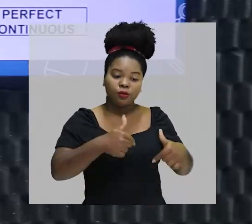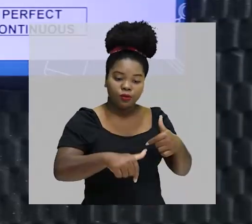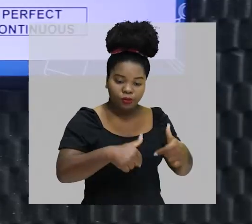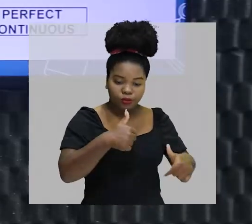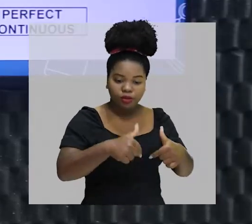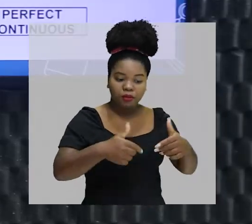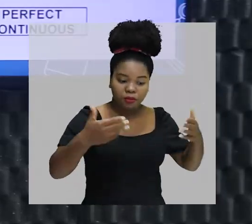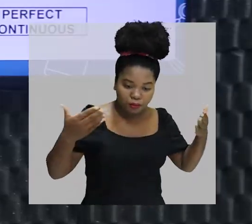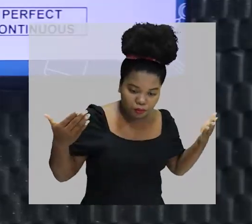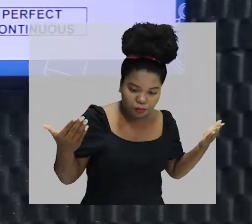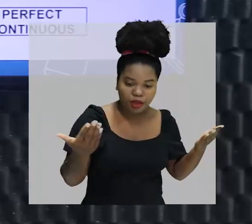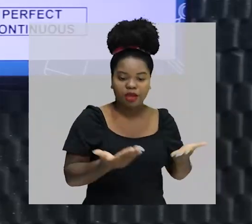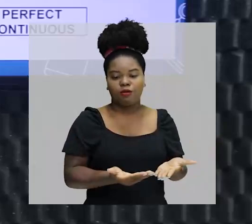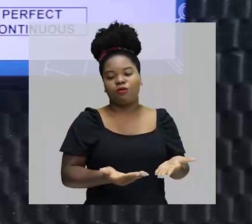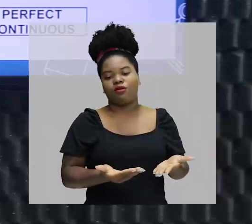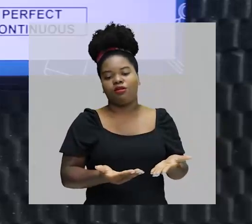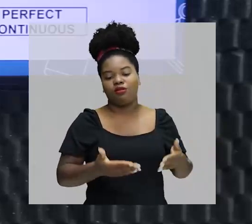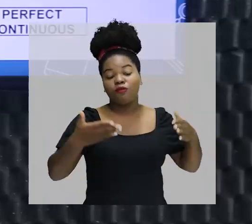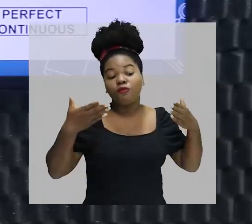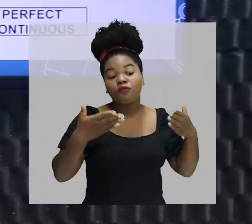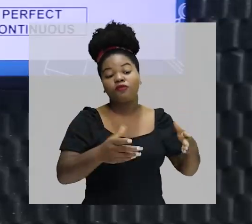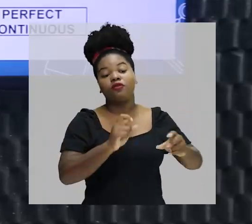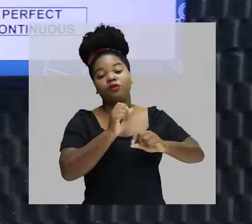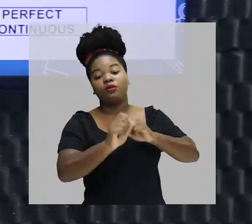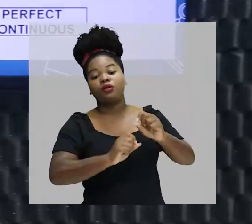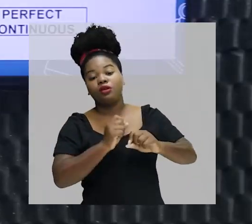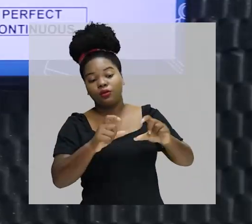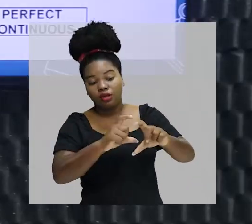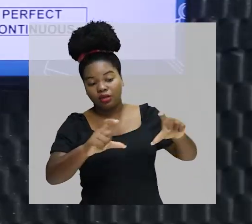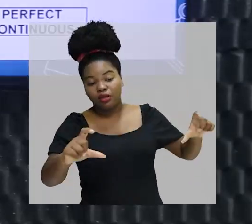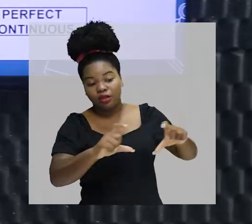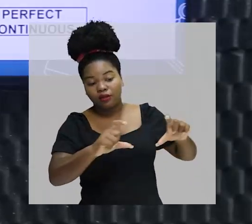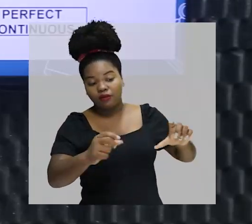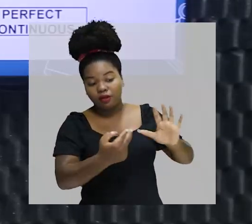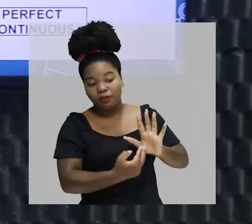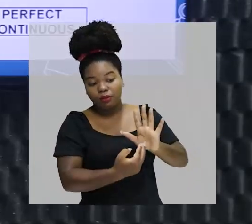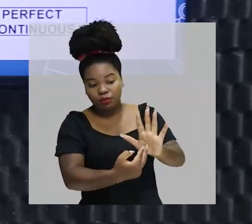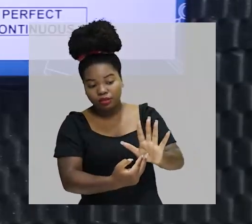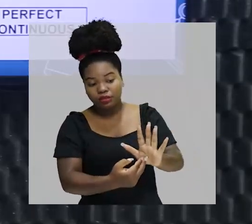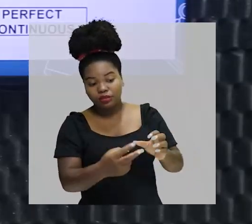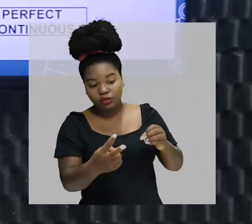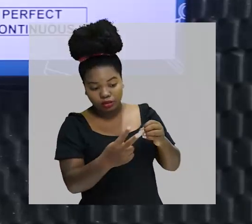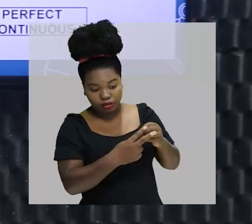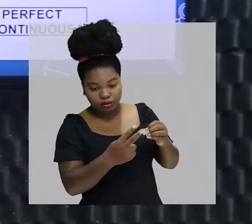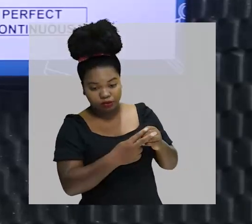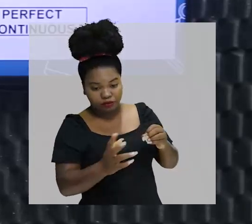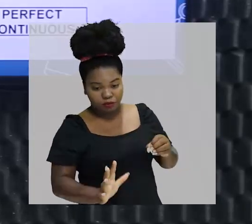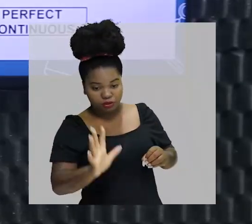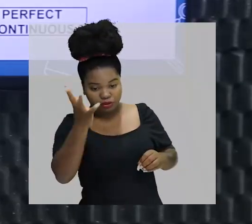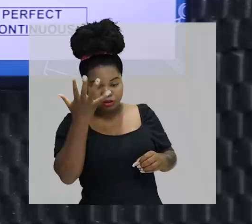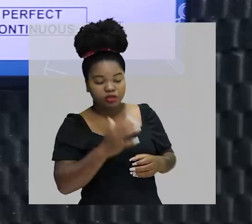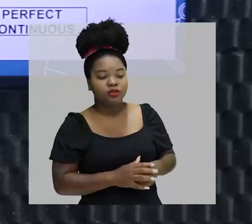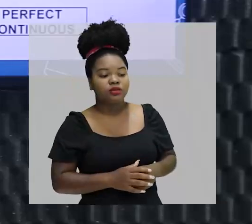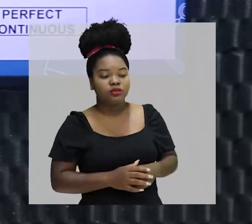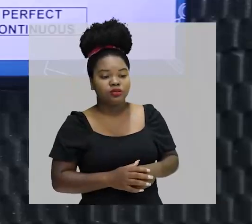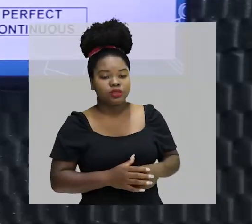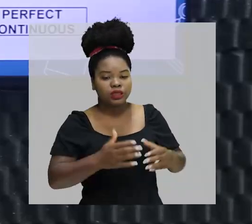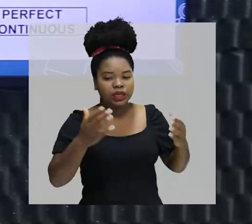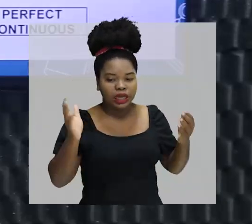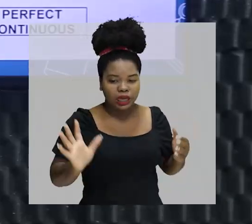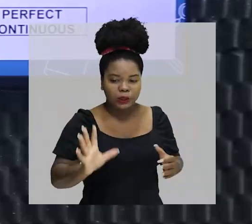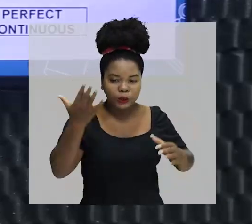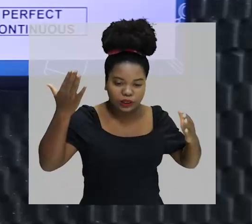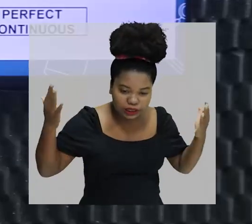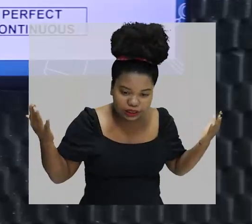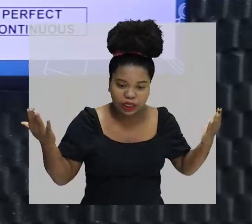trabalhando agora. O foco é representar que essa ação, neste momento, está acontecendo. Ela